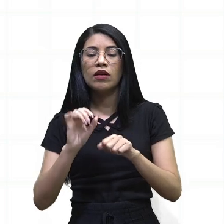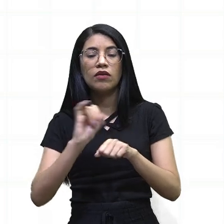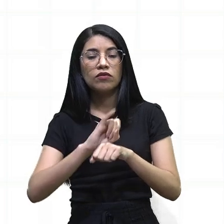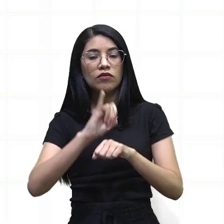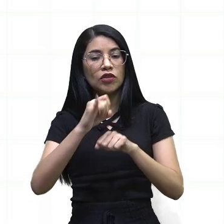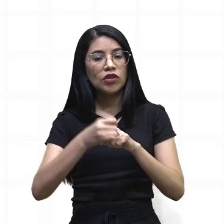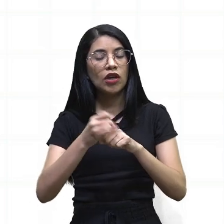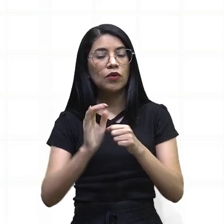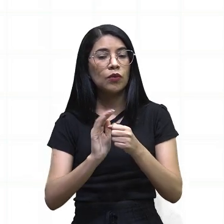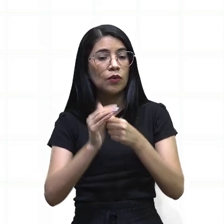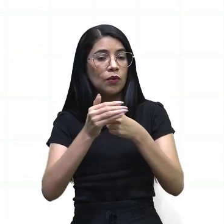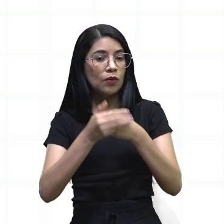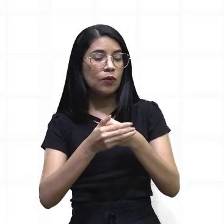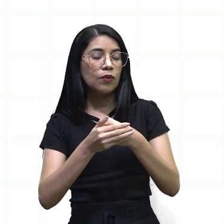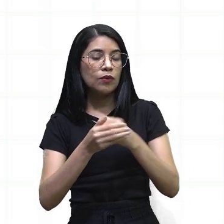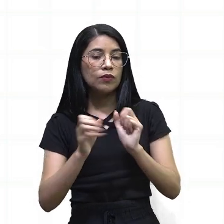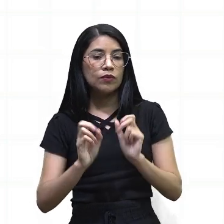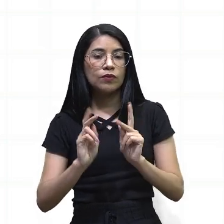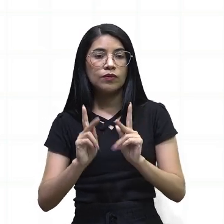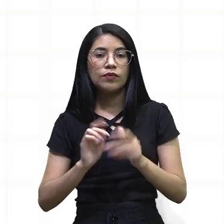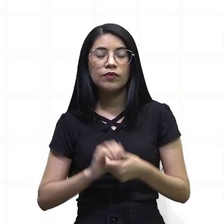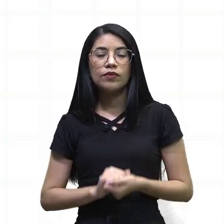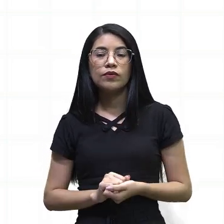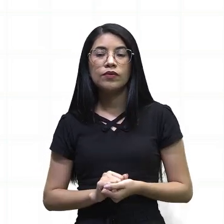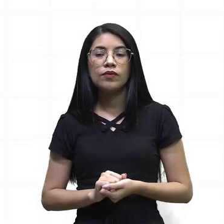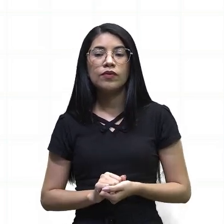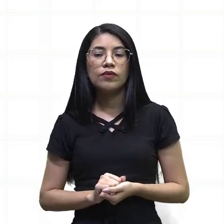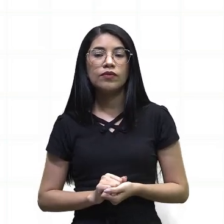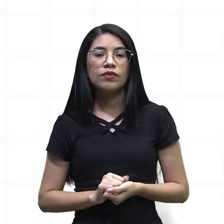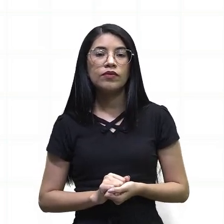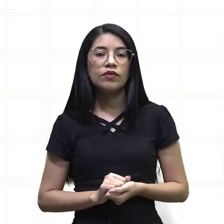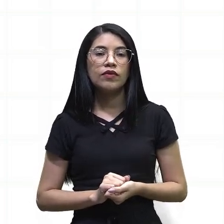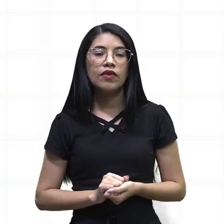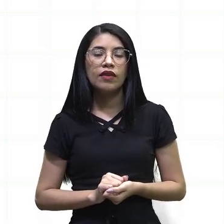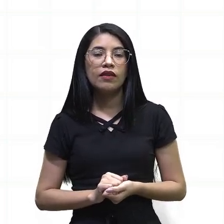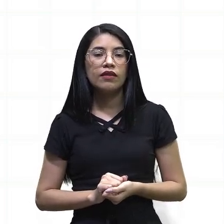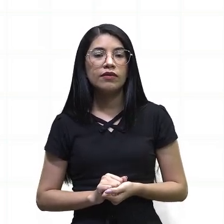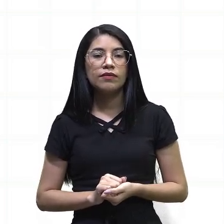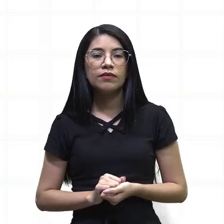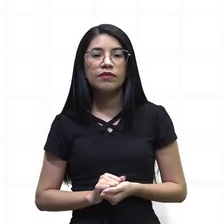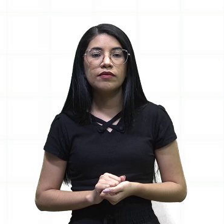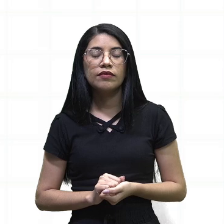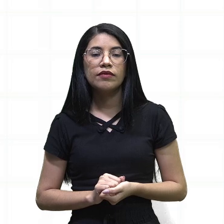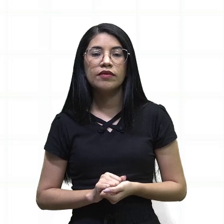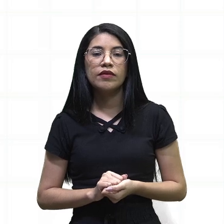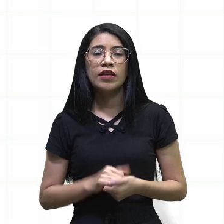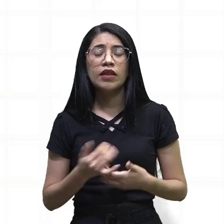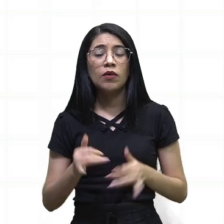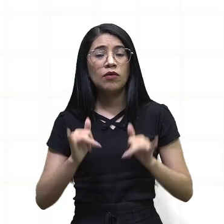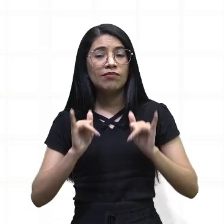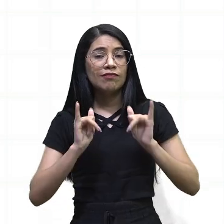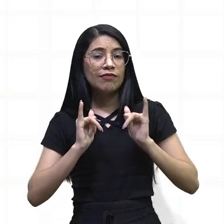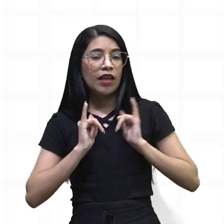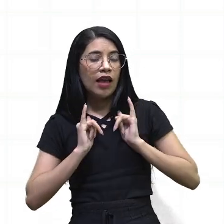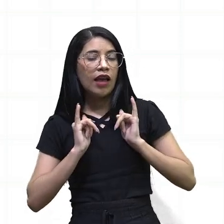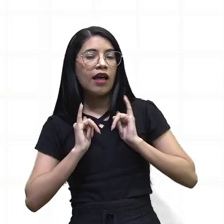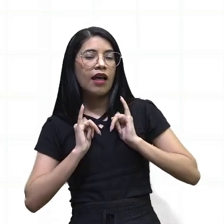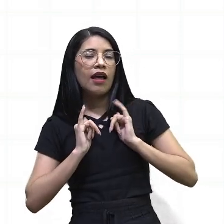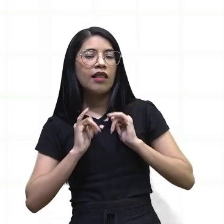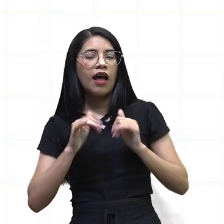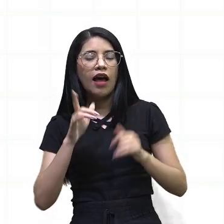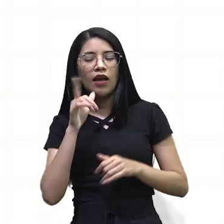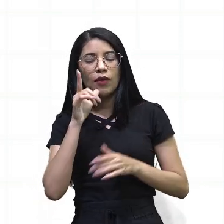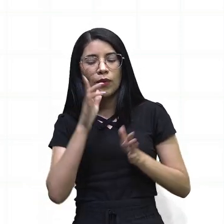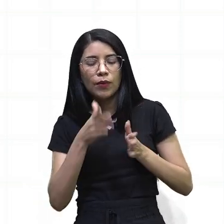oculto, certo? Vamos lá. Mais um exemplo. Enquanto descansávamos às margens